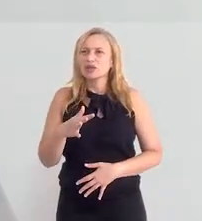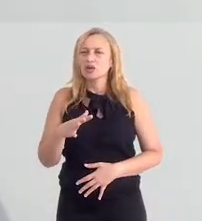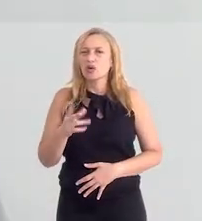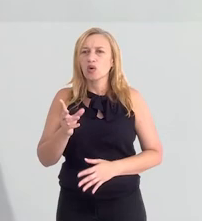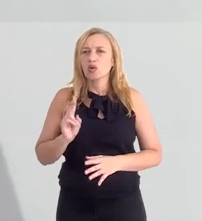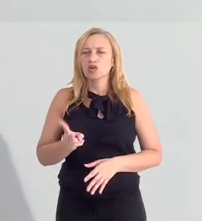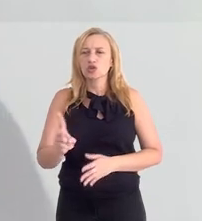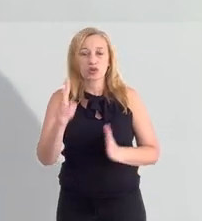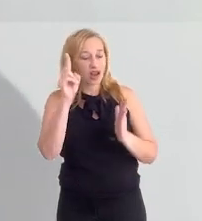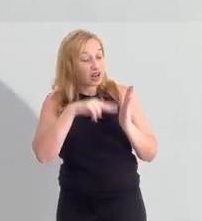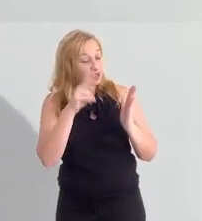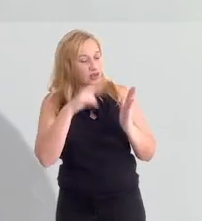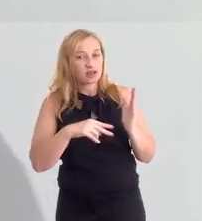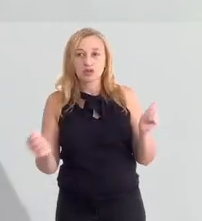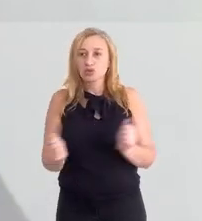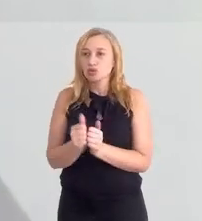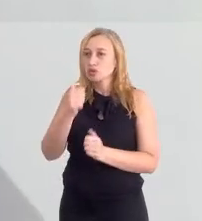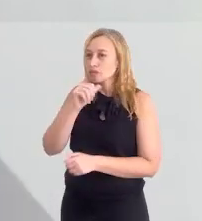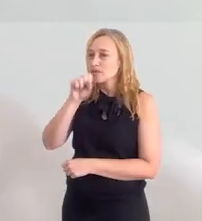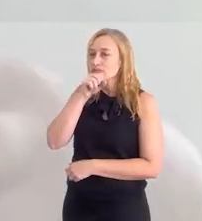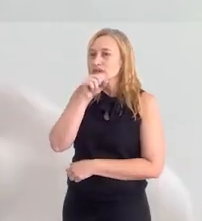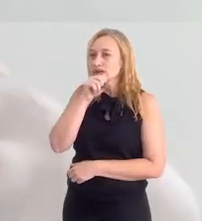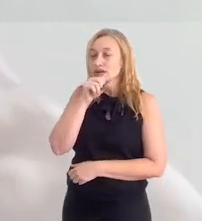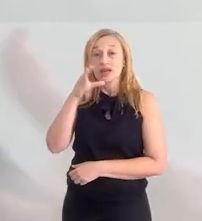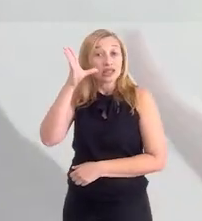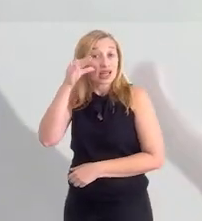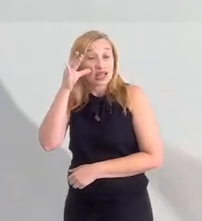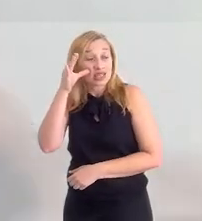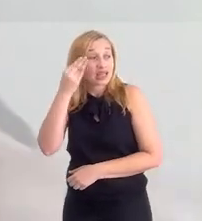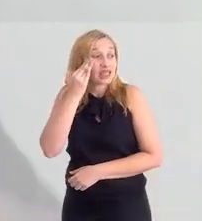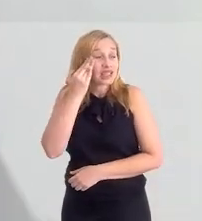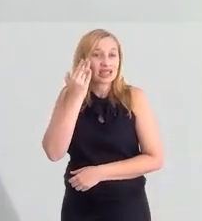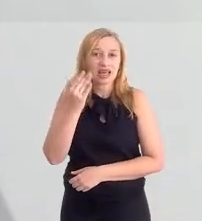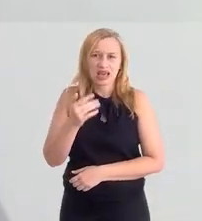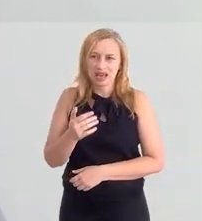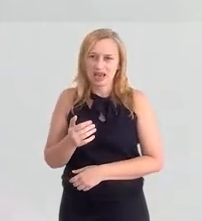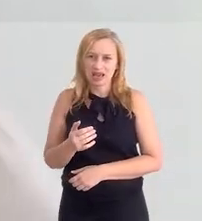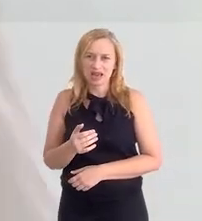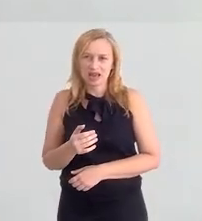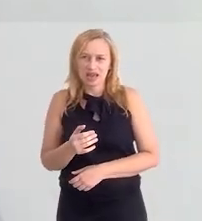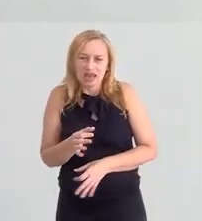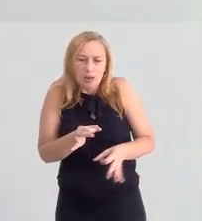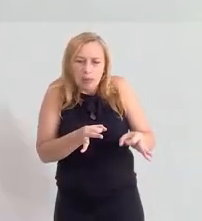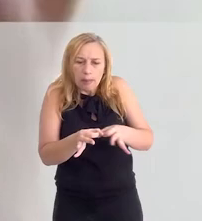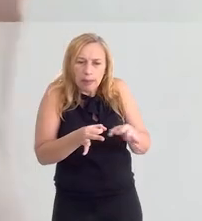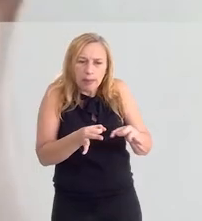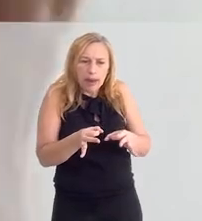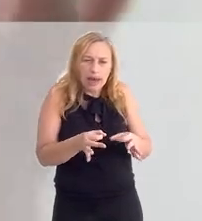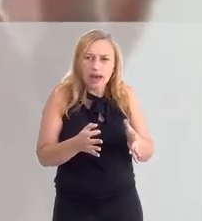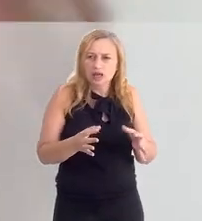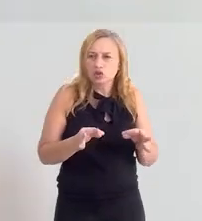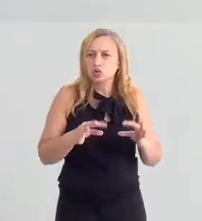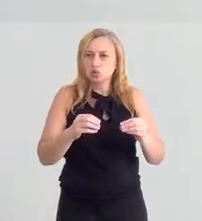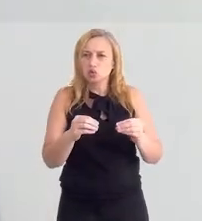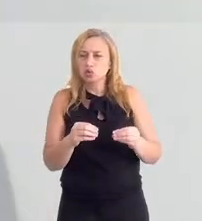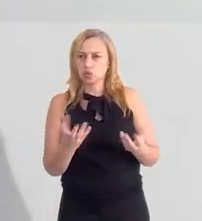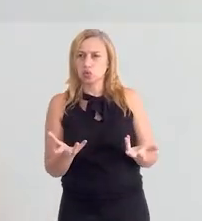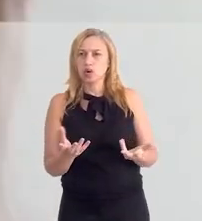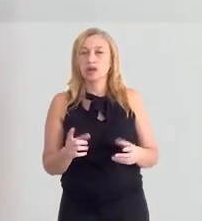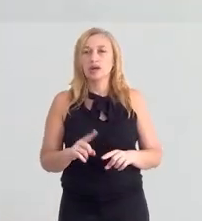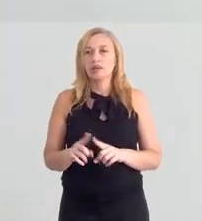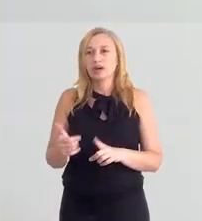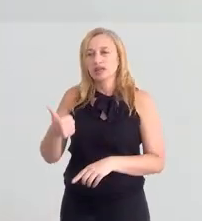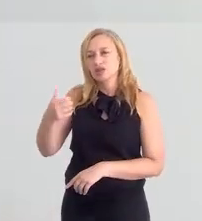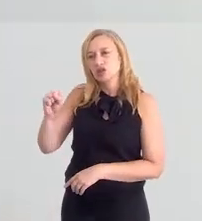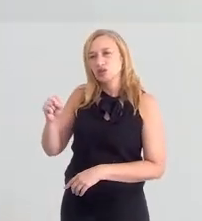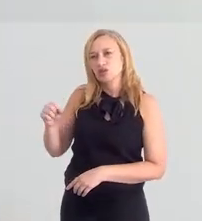como continuar lendo livros com a minha mãe, porque o que me interessava era compreender a posição, eu calculava, era uma paixão. E eu,